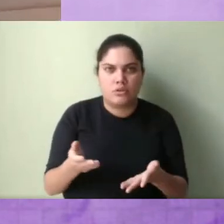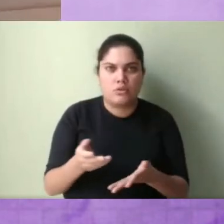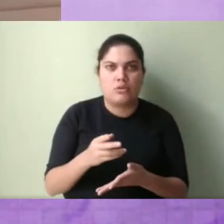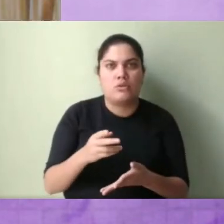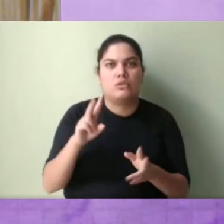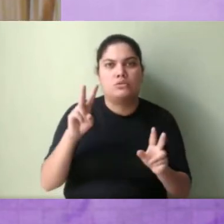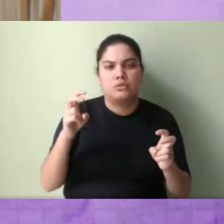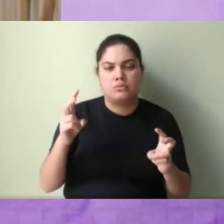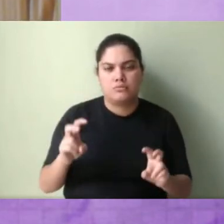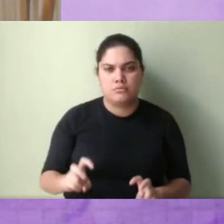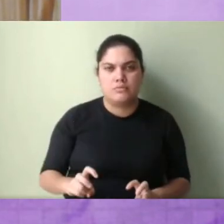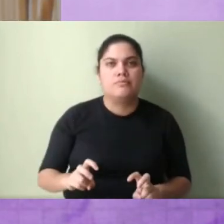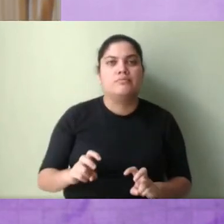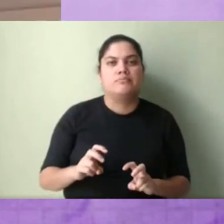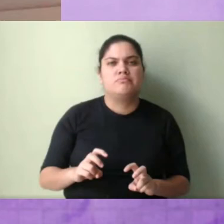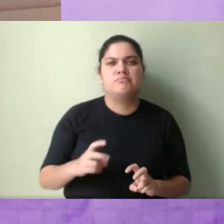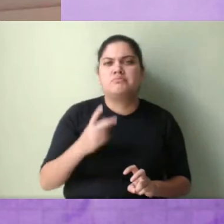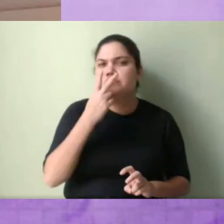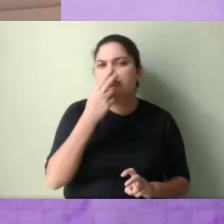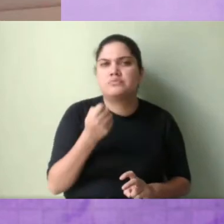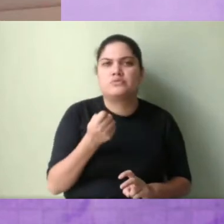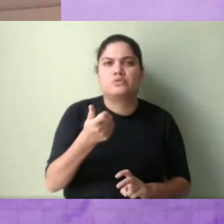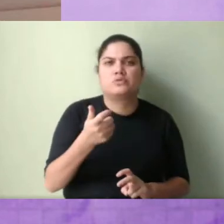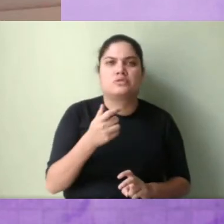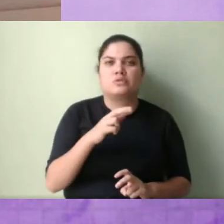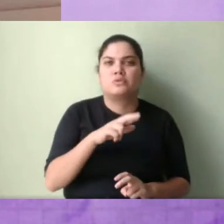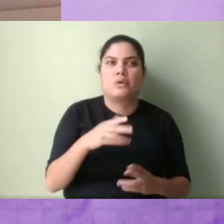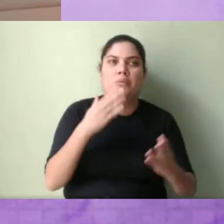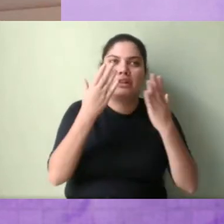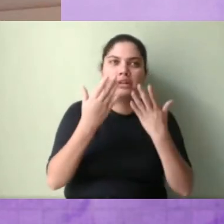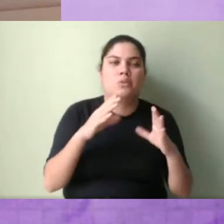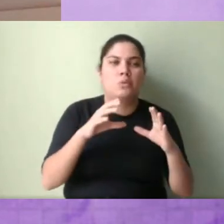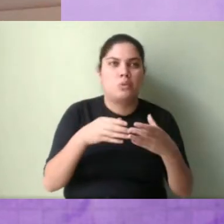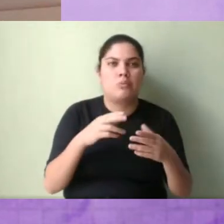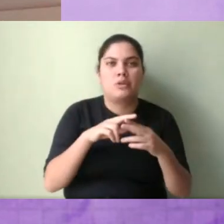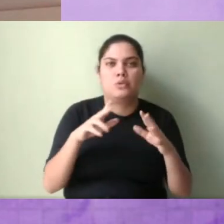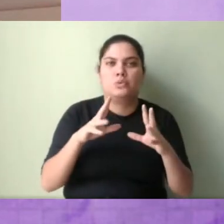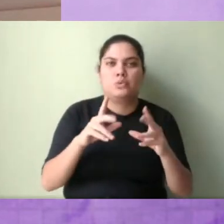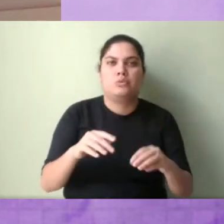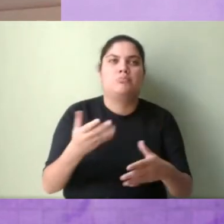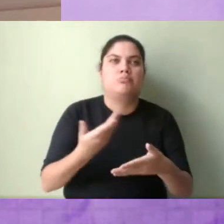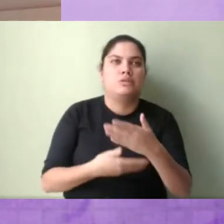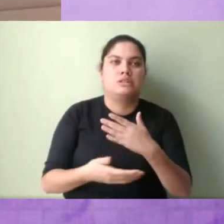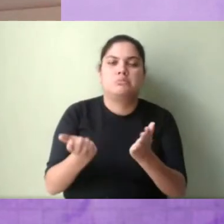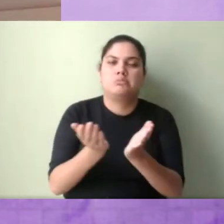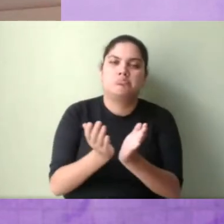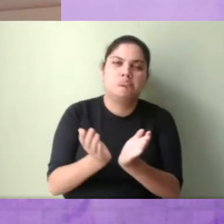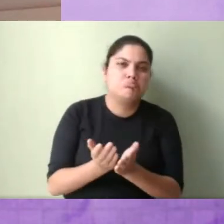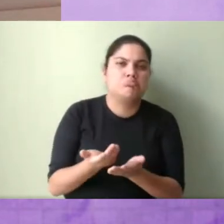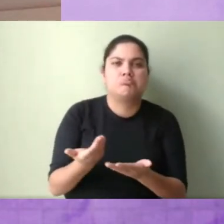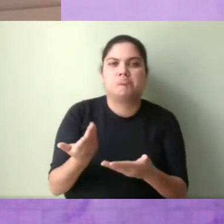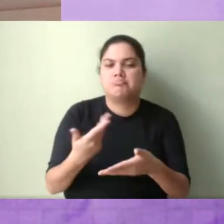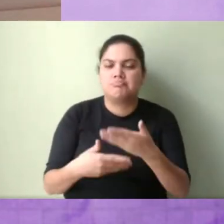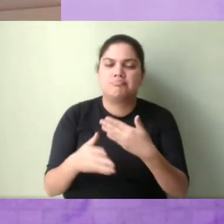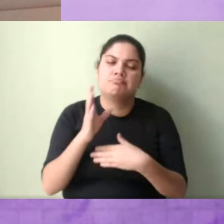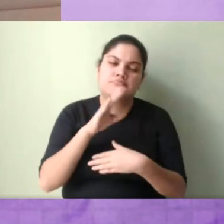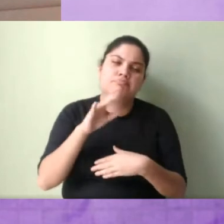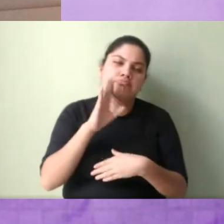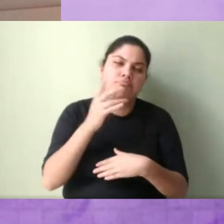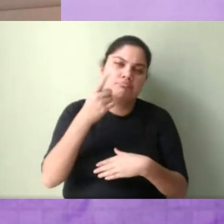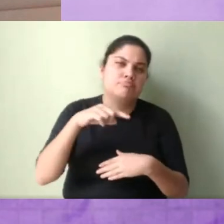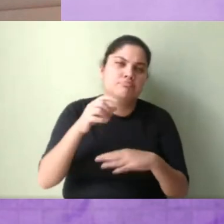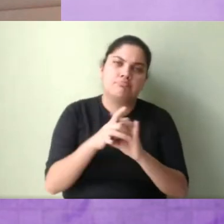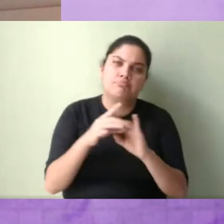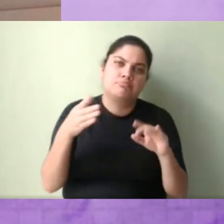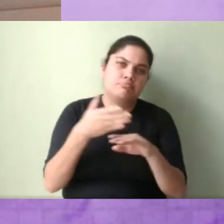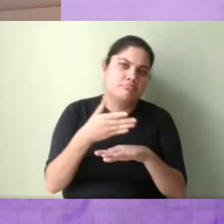as meninas. Eu adorei o convite, Rafa. Olha, muito obrigada por ter pensado em mim. Eu adorei. Se eu puder contribuir com qualquer outra